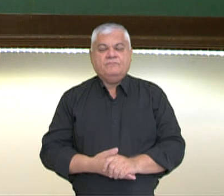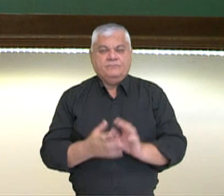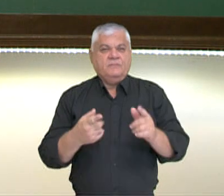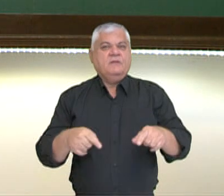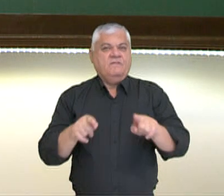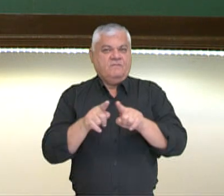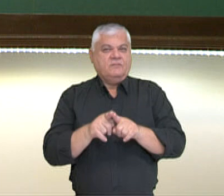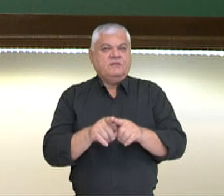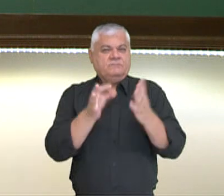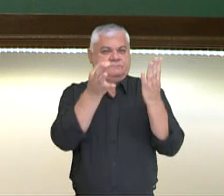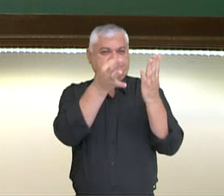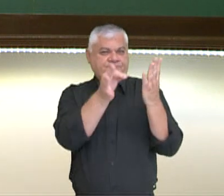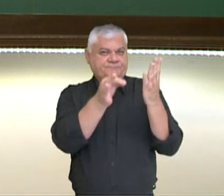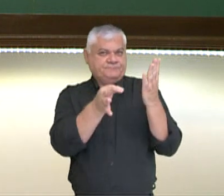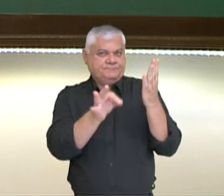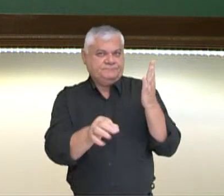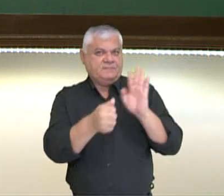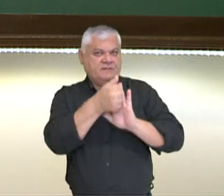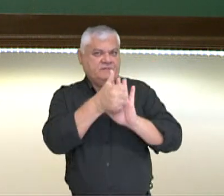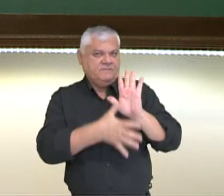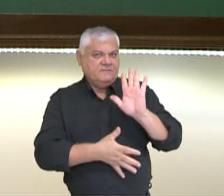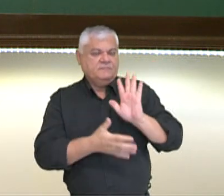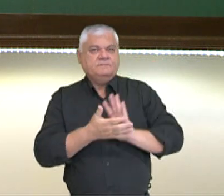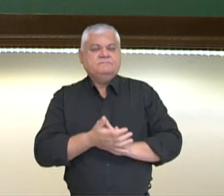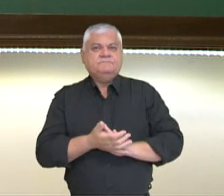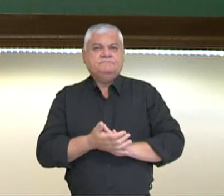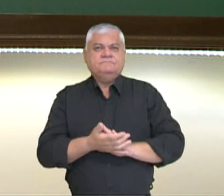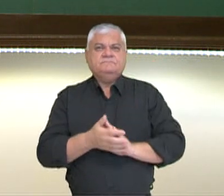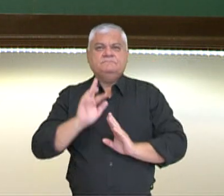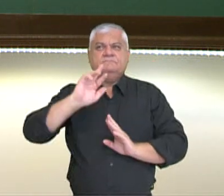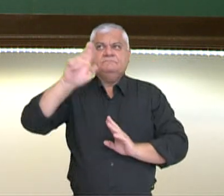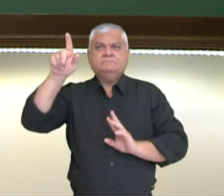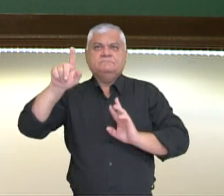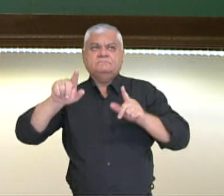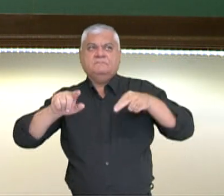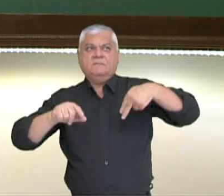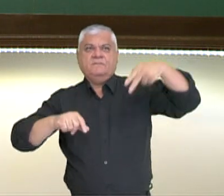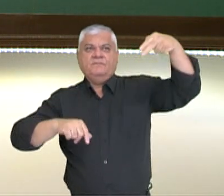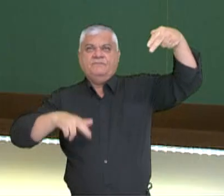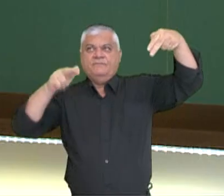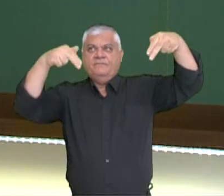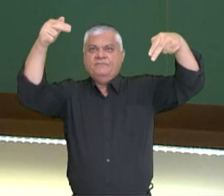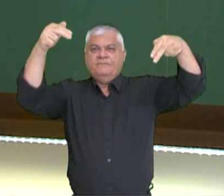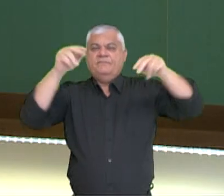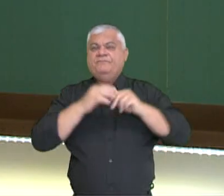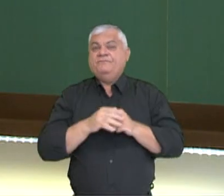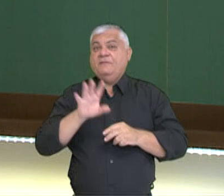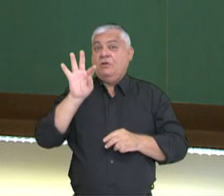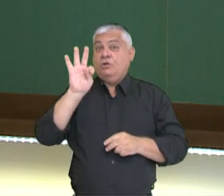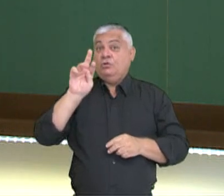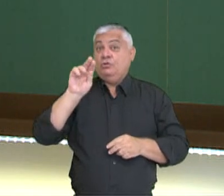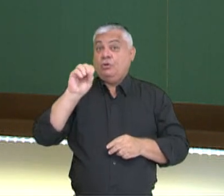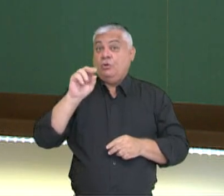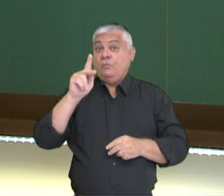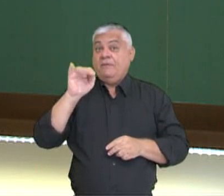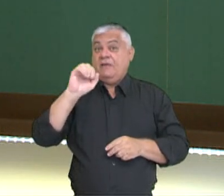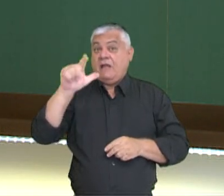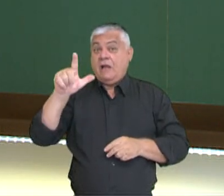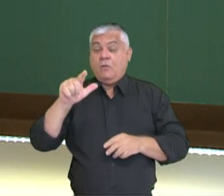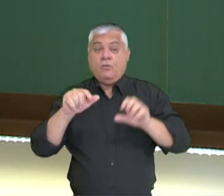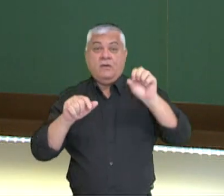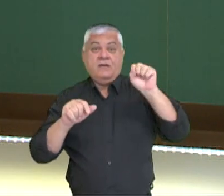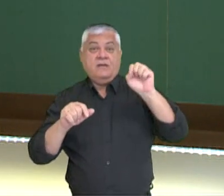Voltamos com a correção da atividade. Então a pergunta, diferença entre o clima tropical e o semiárido, o que faz com que um seja